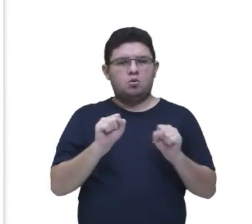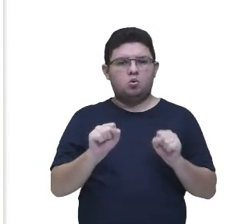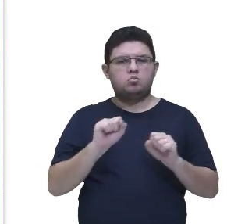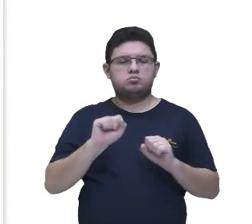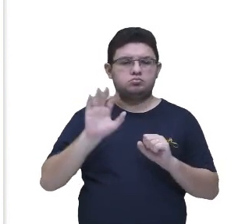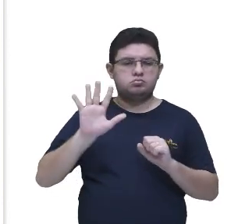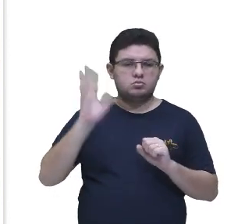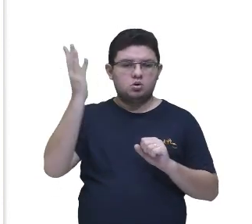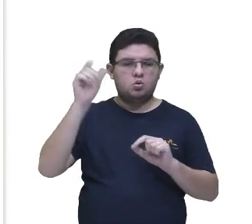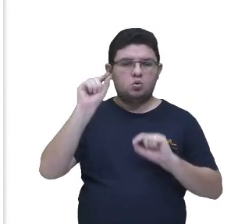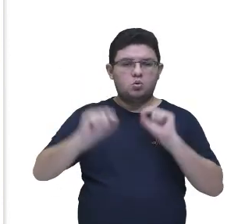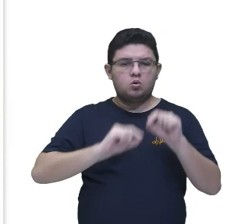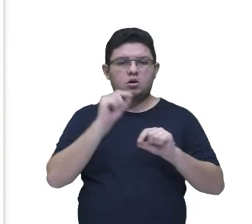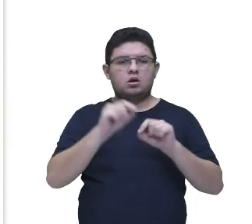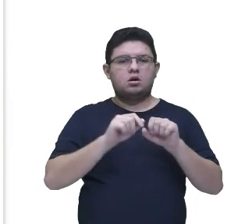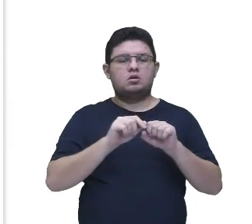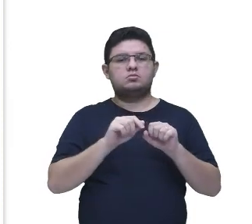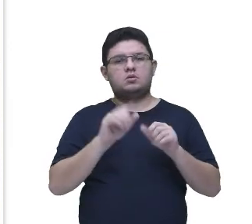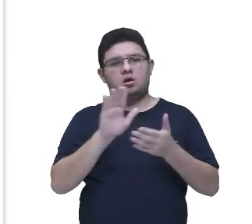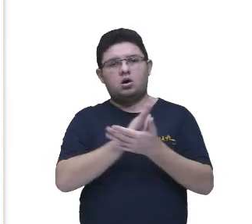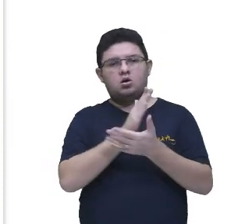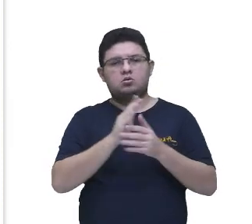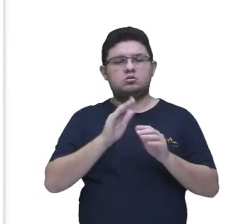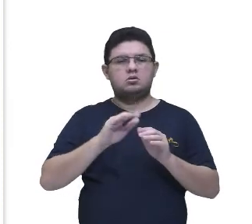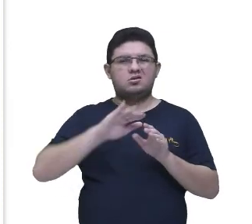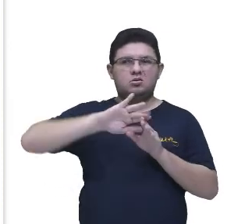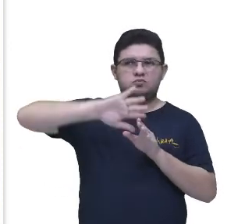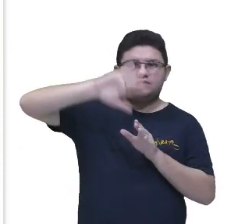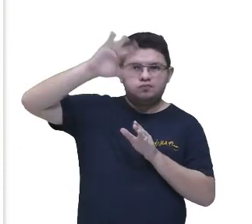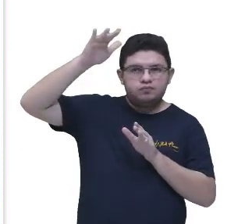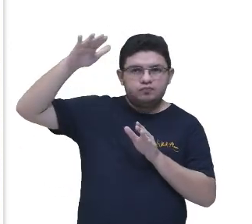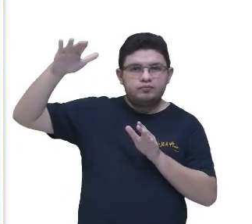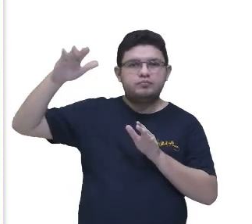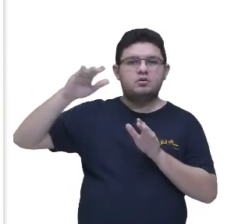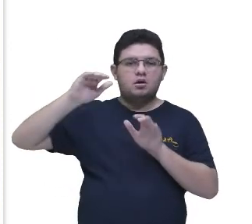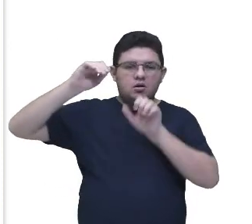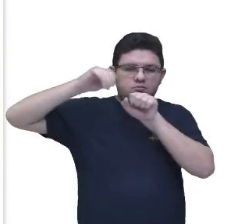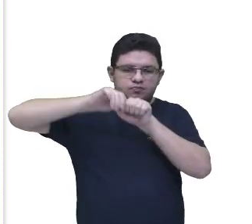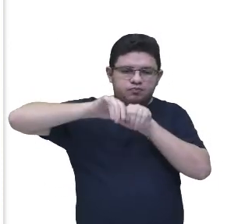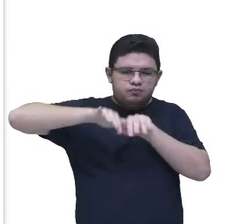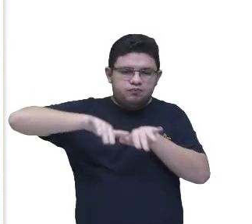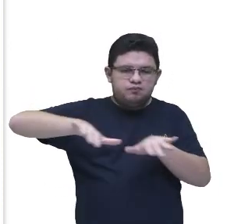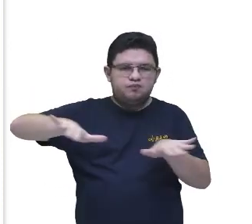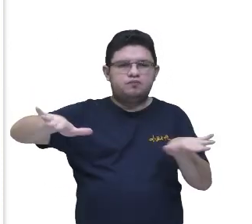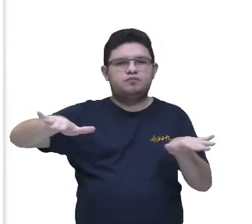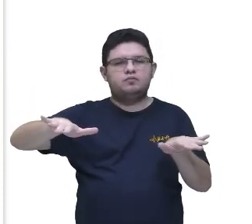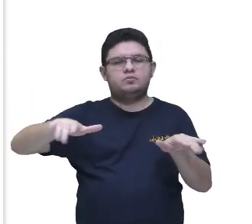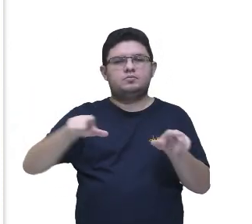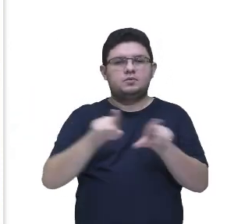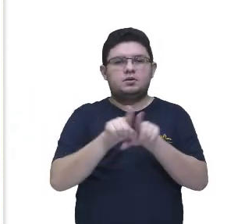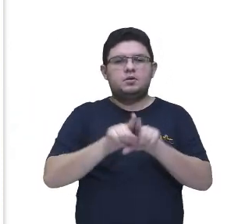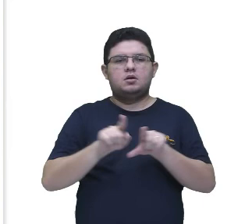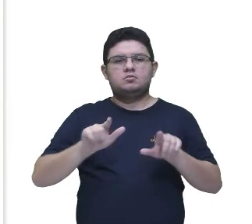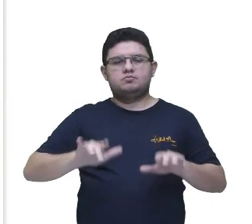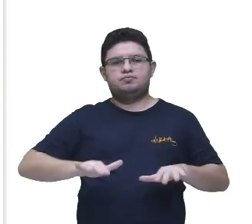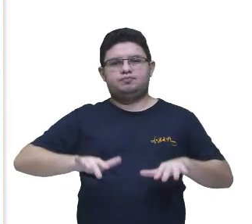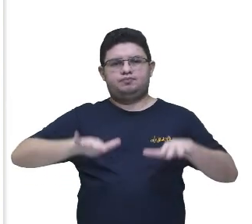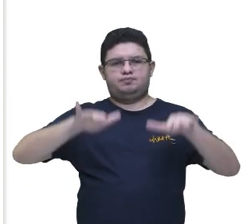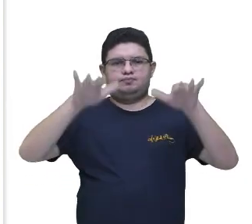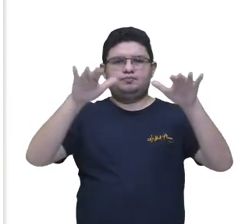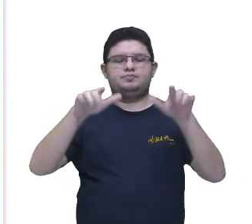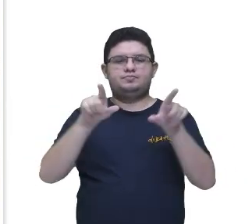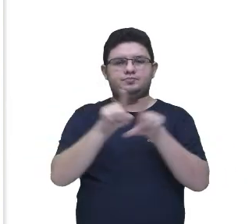os deslizamentos de encostas, o assoreamento de mananciais, as enchentes e os estragos da paisagem. Então, a gente